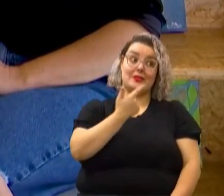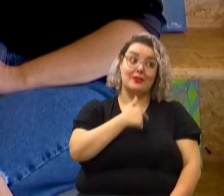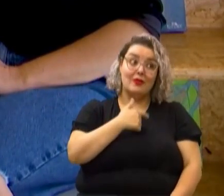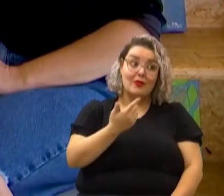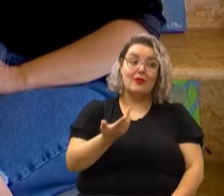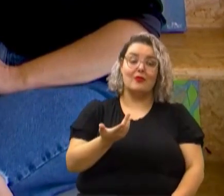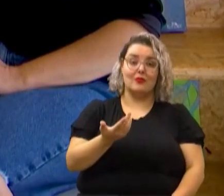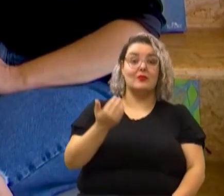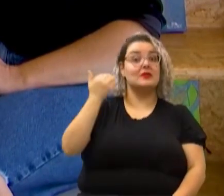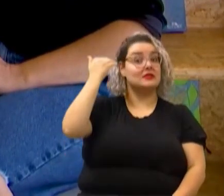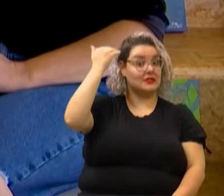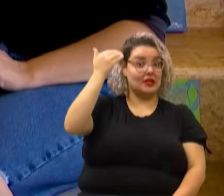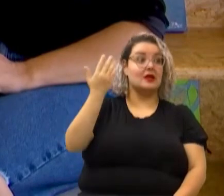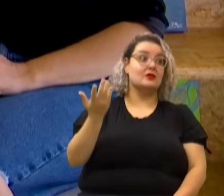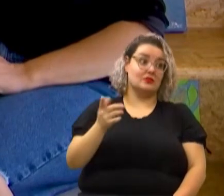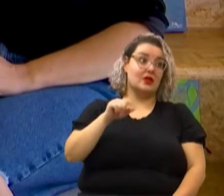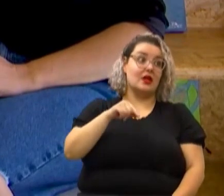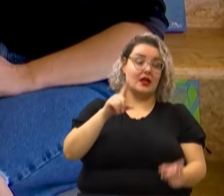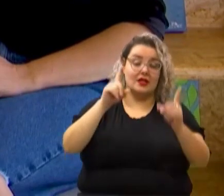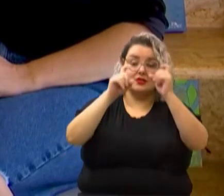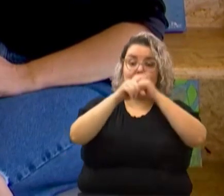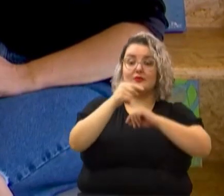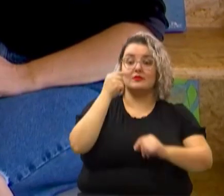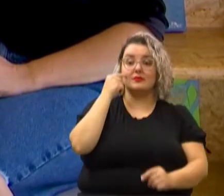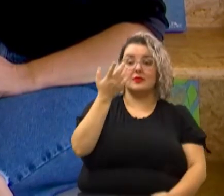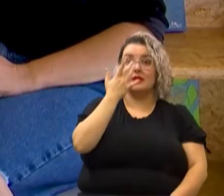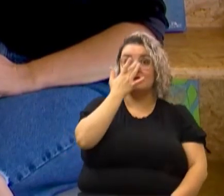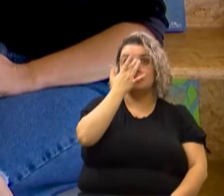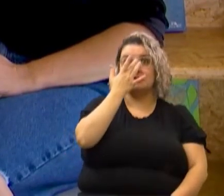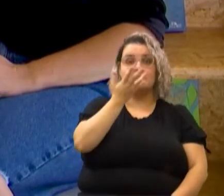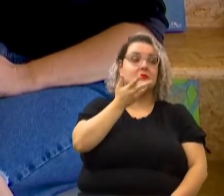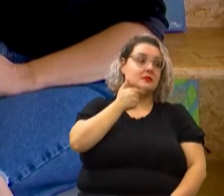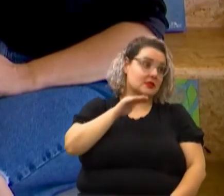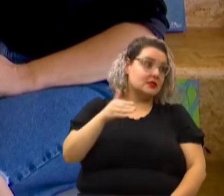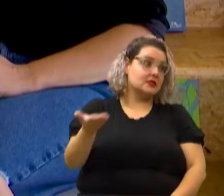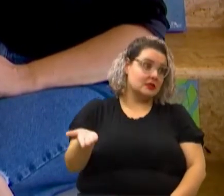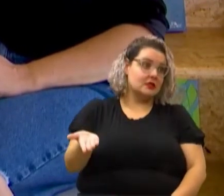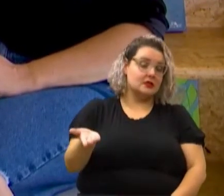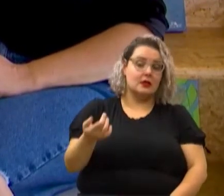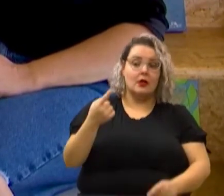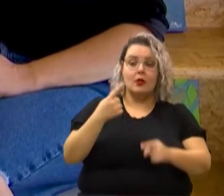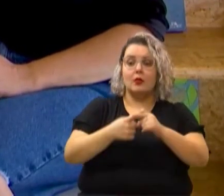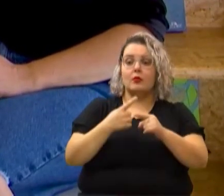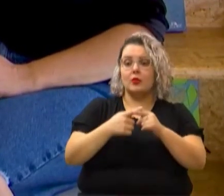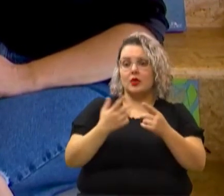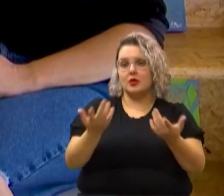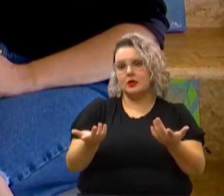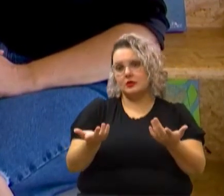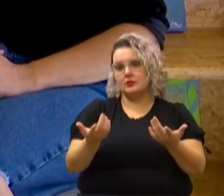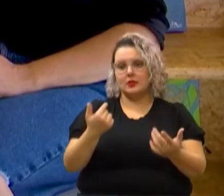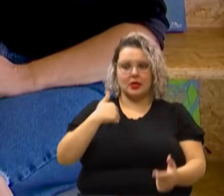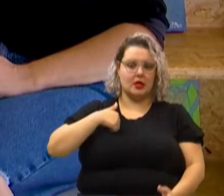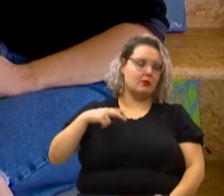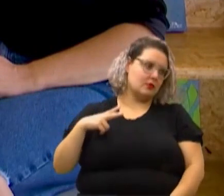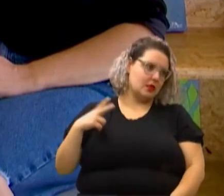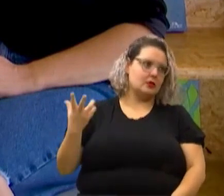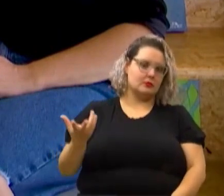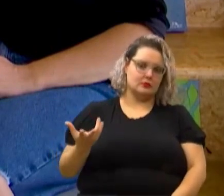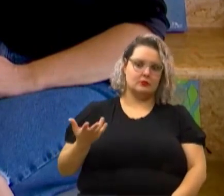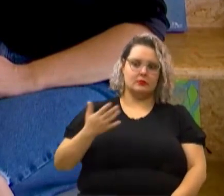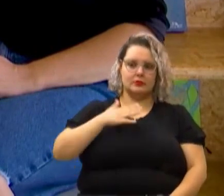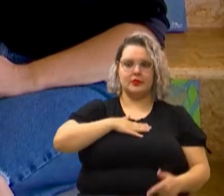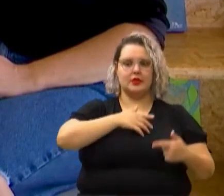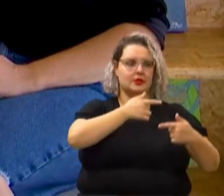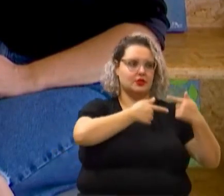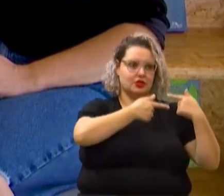não é adulto é difícil imagina para as crianças né porque embora eu particularmente